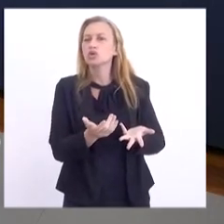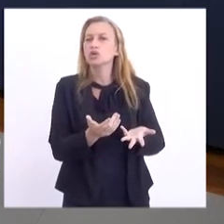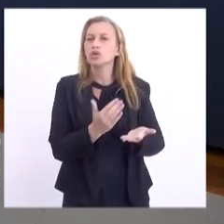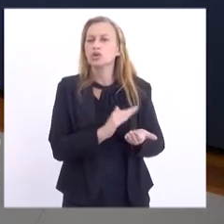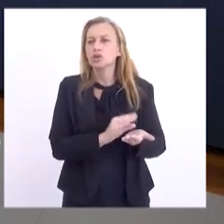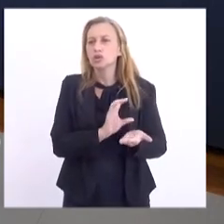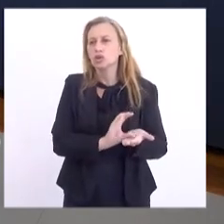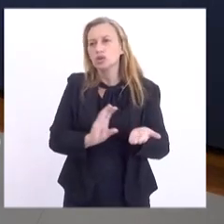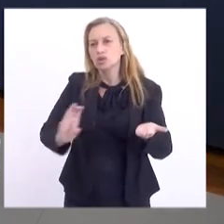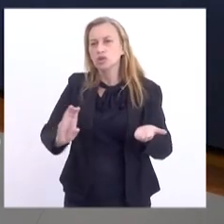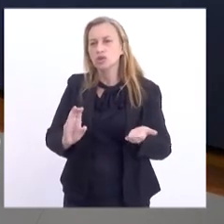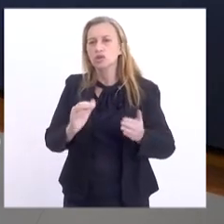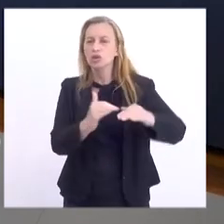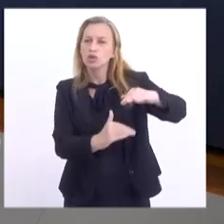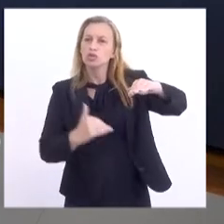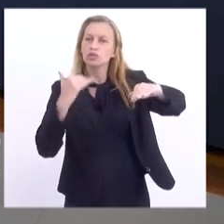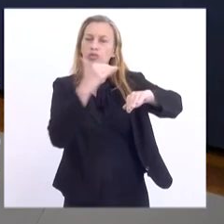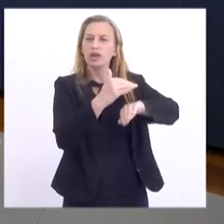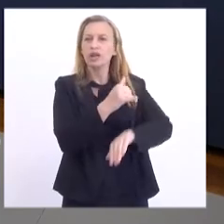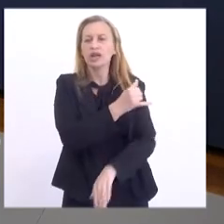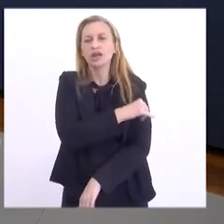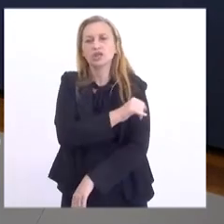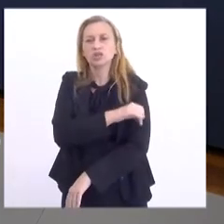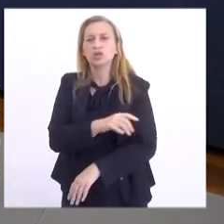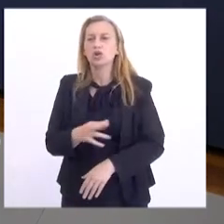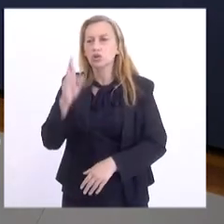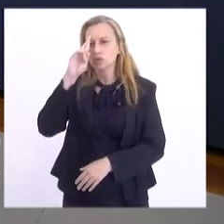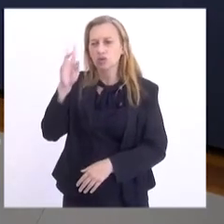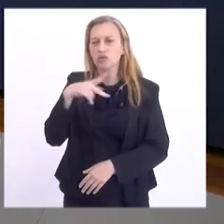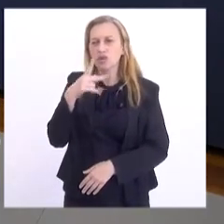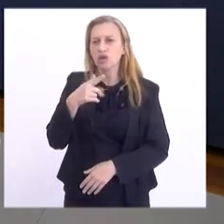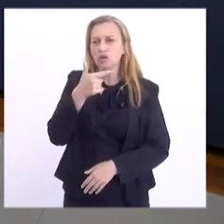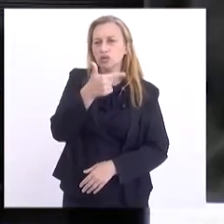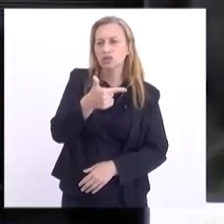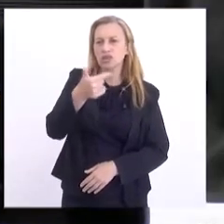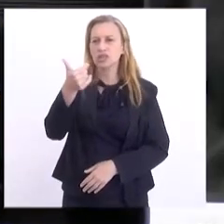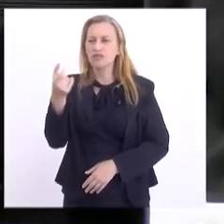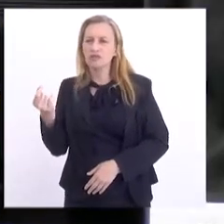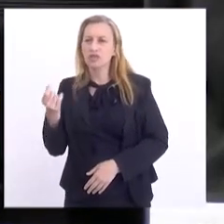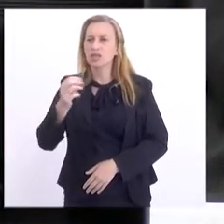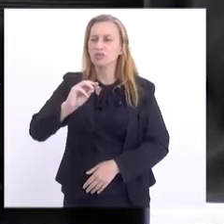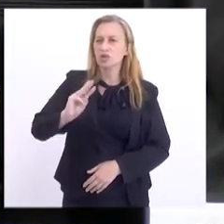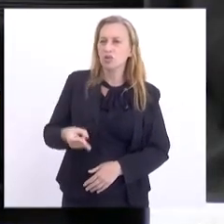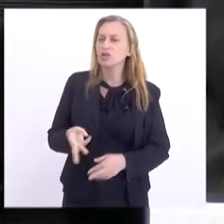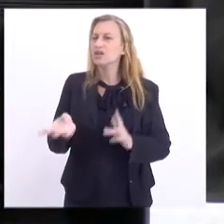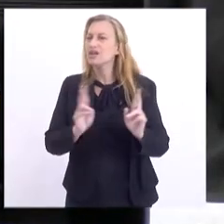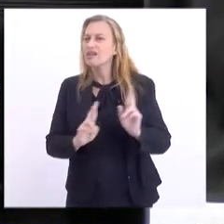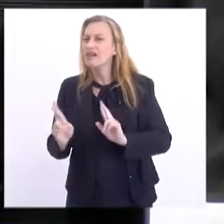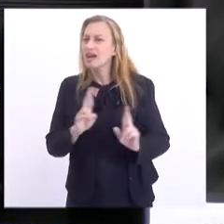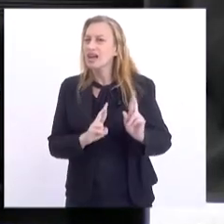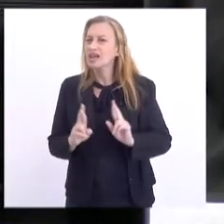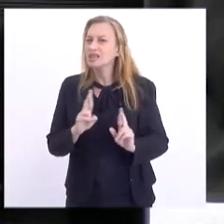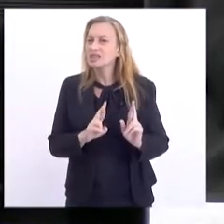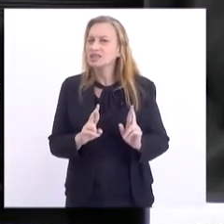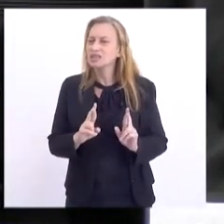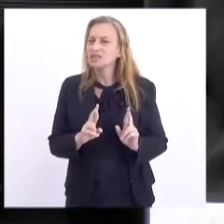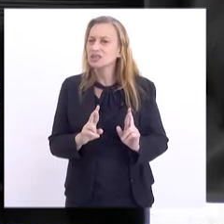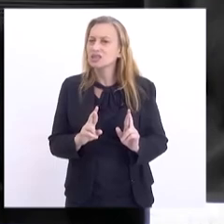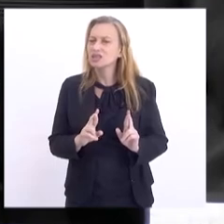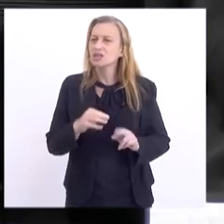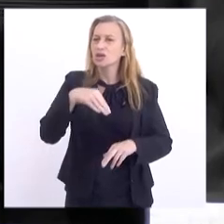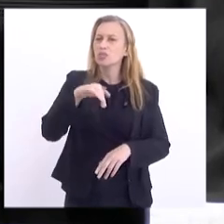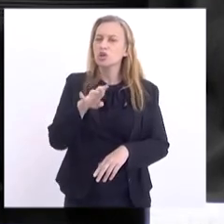inclusive para o super RJ é o senhor falou de 220 milhões com relação é a